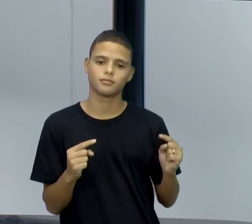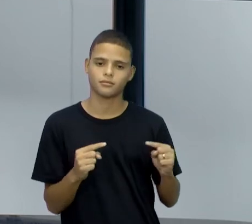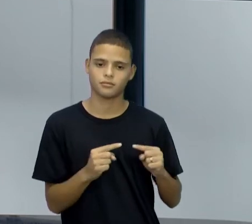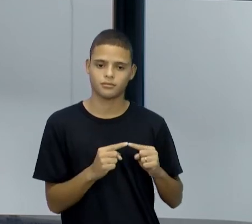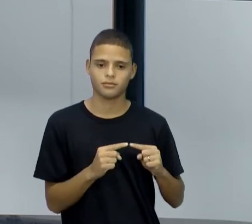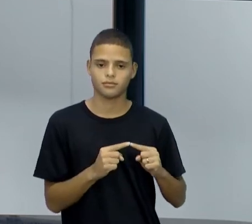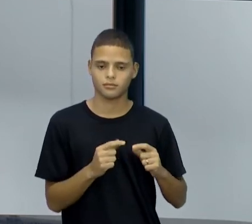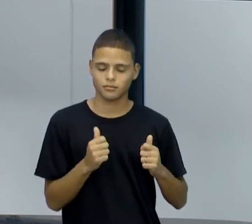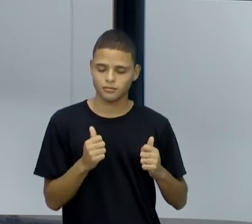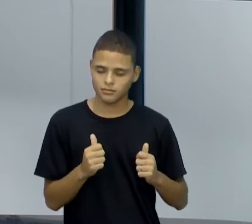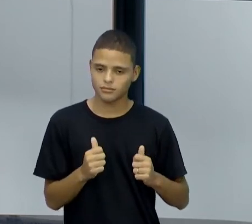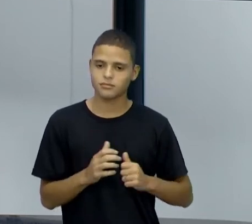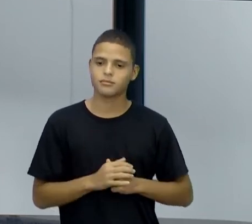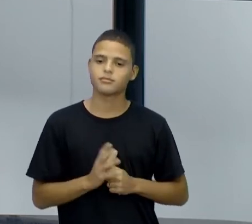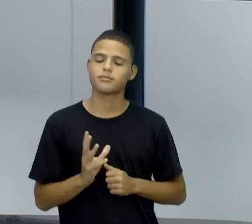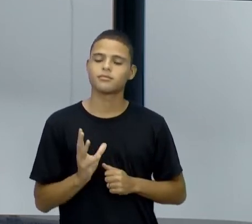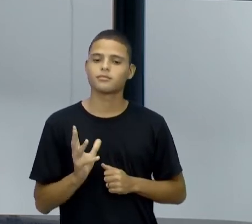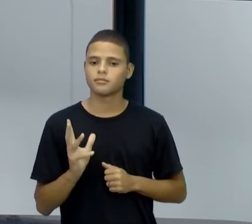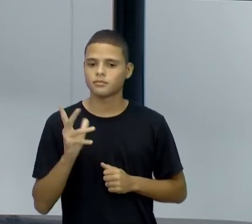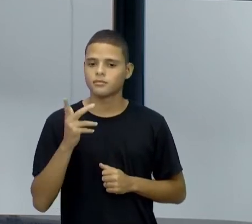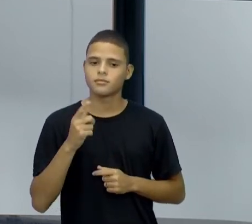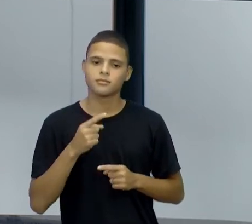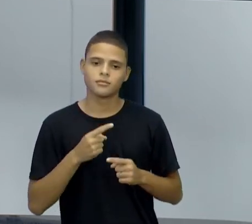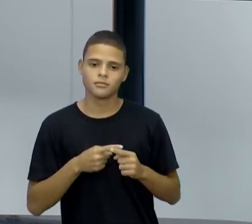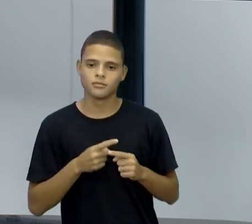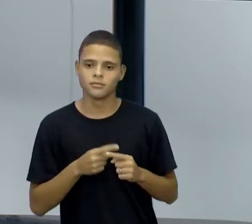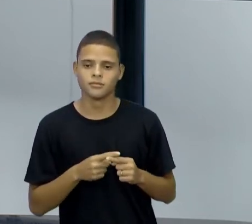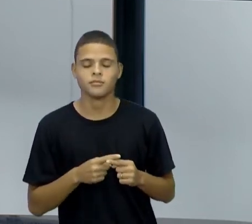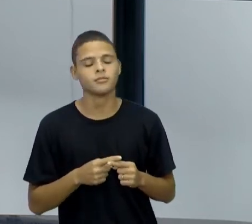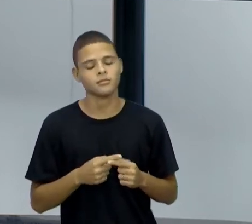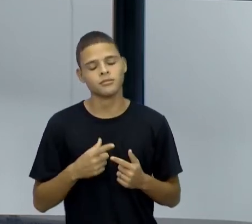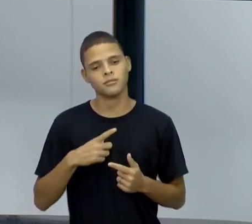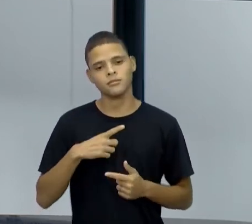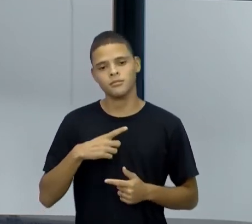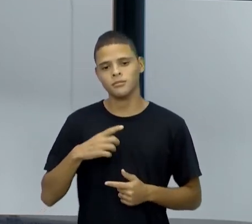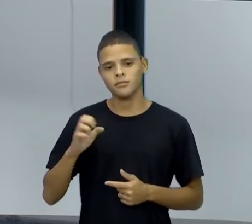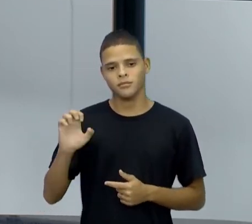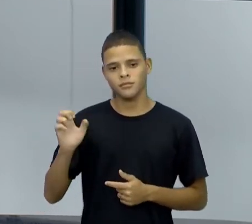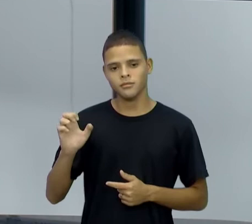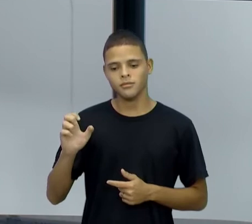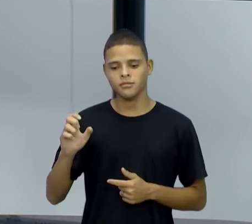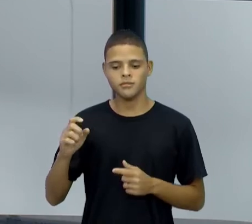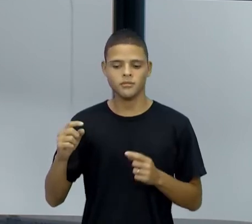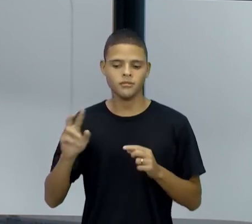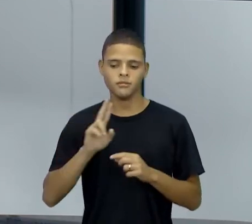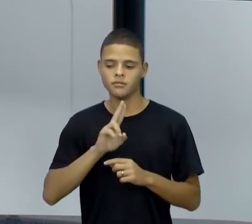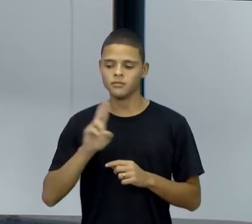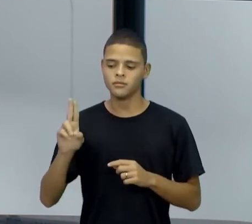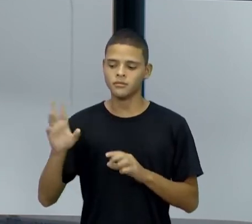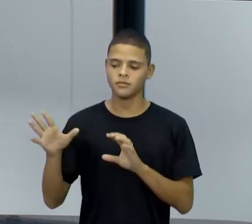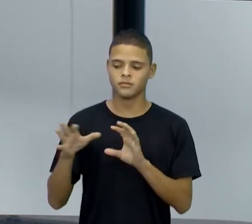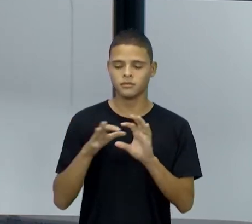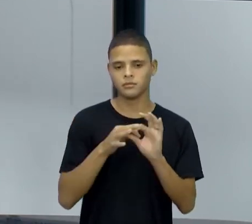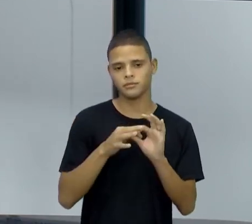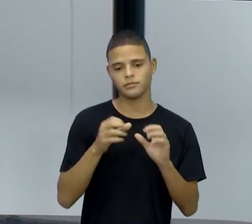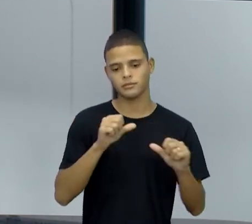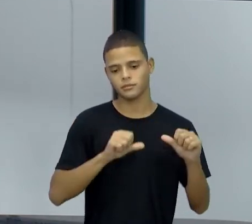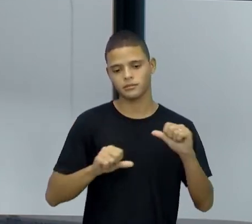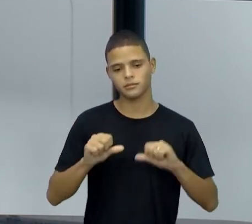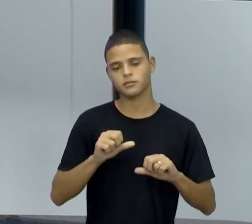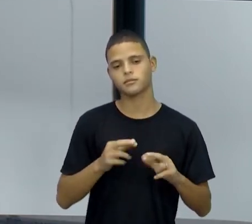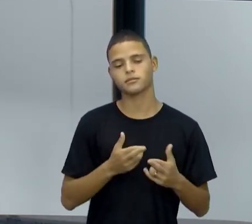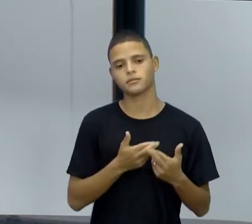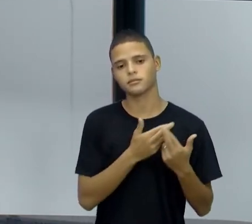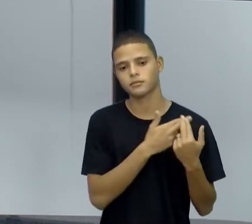desses elementos, tá certo? Isso acontece por causa do elétron, a gente chama de ligação química. Então, as ligações químicas são as